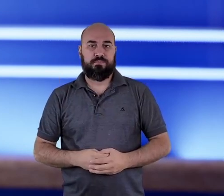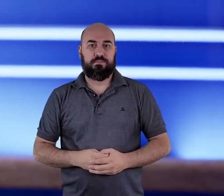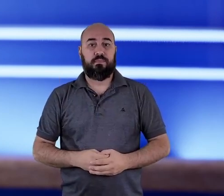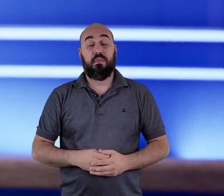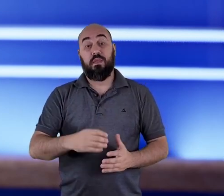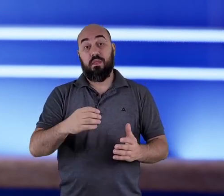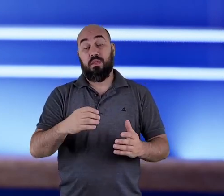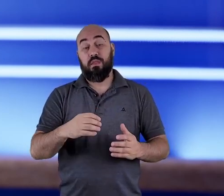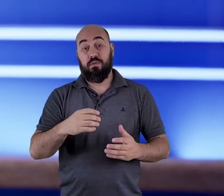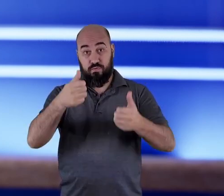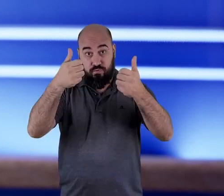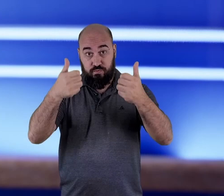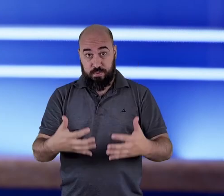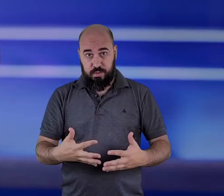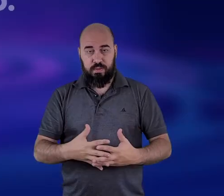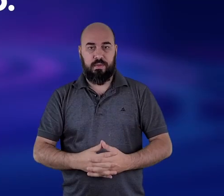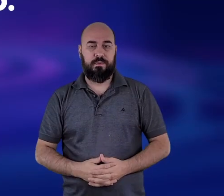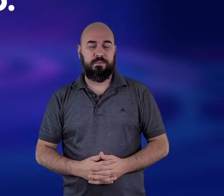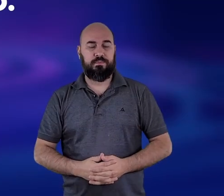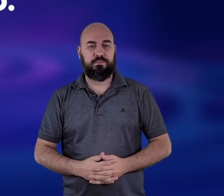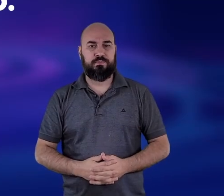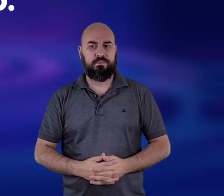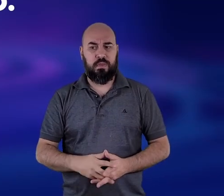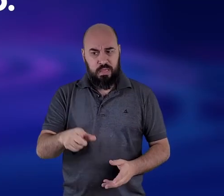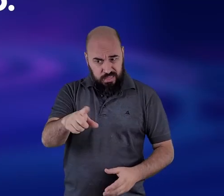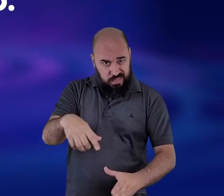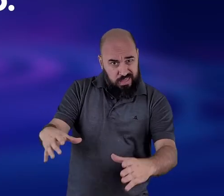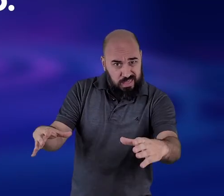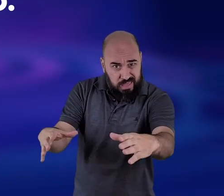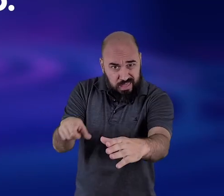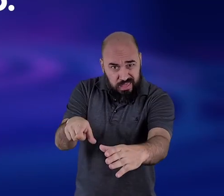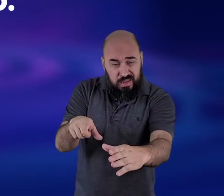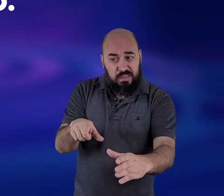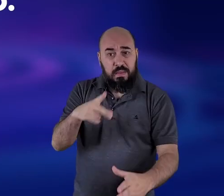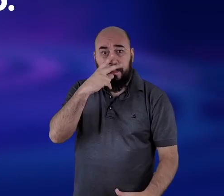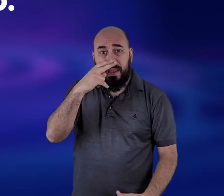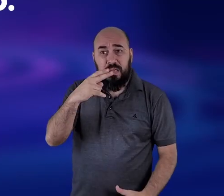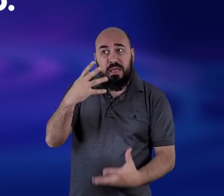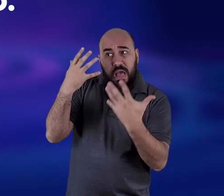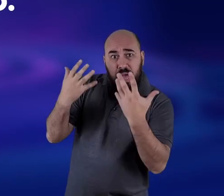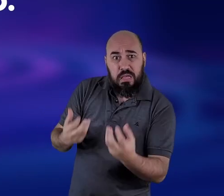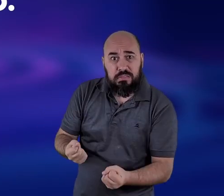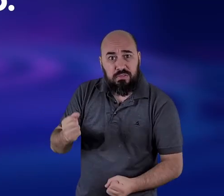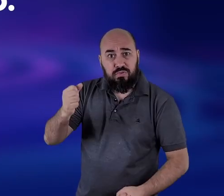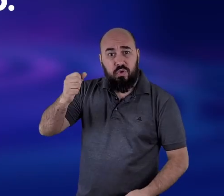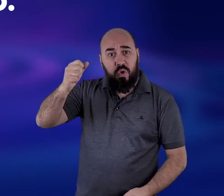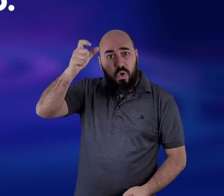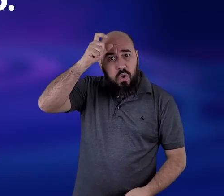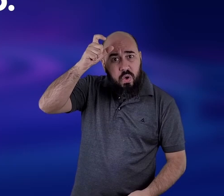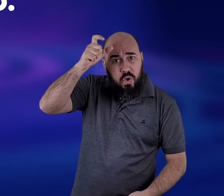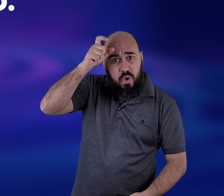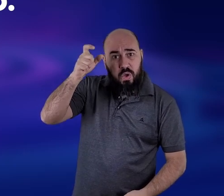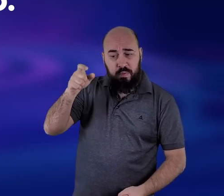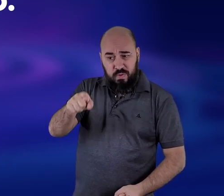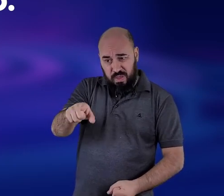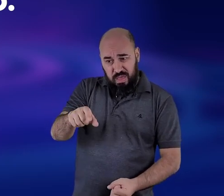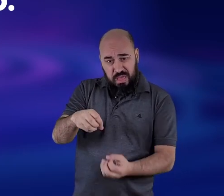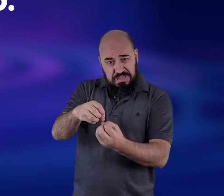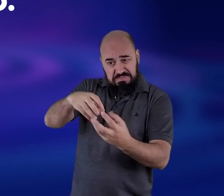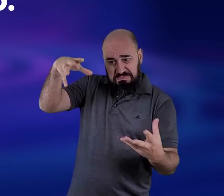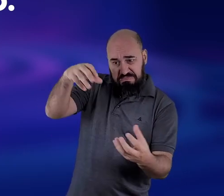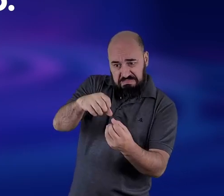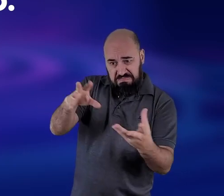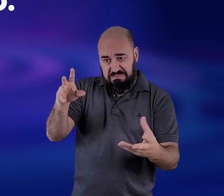versículo 14, diz assim: porque eles são espíritos de demônios, operadores de sinais, e